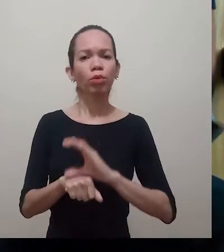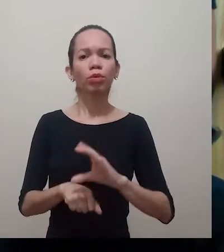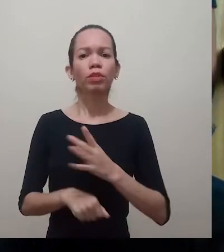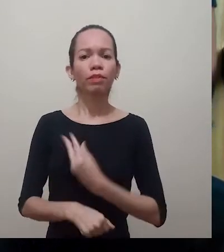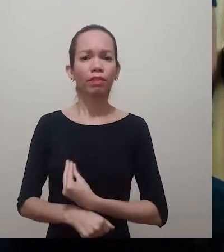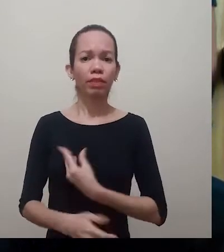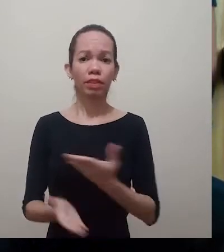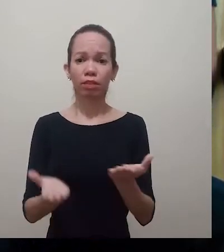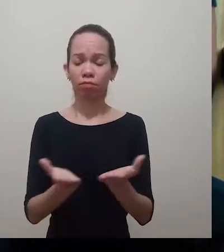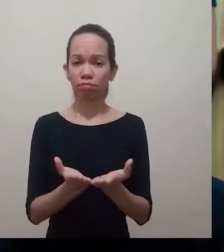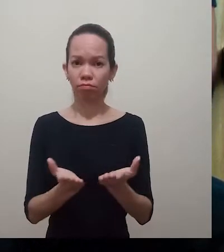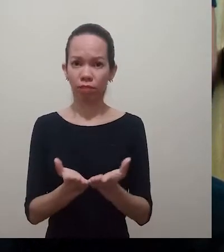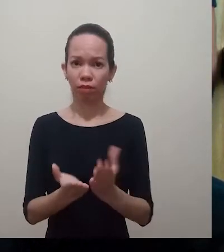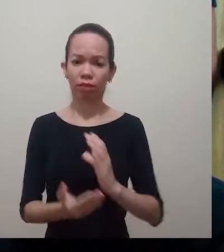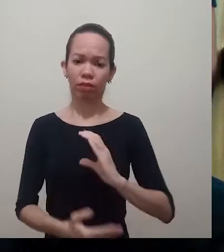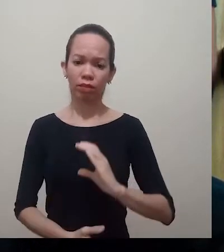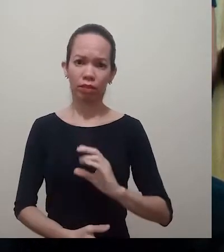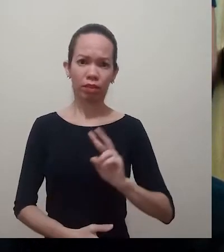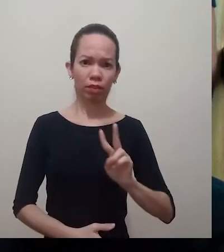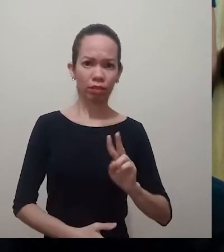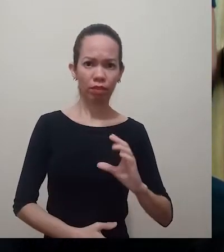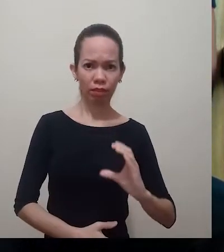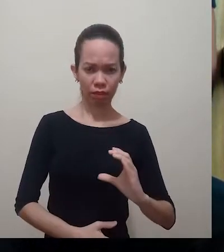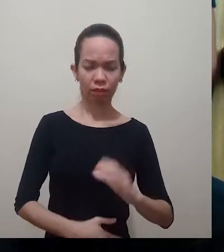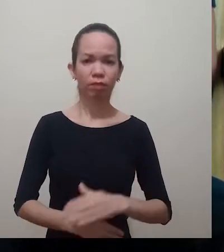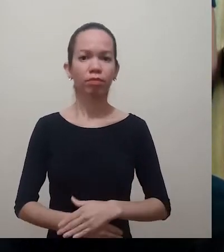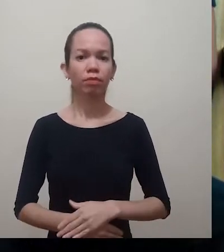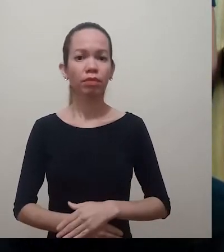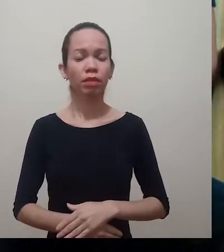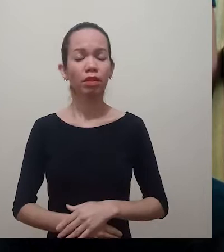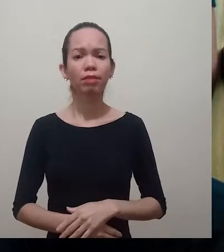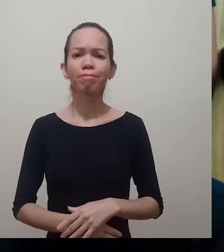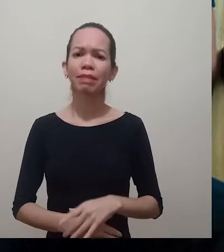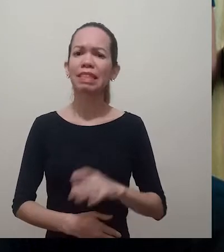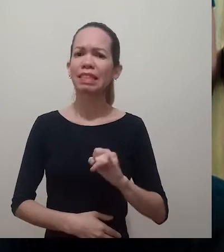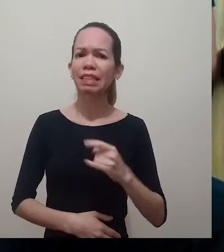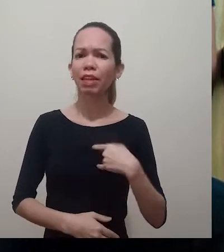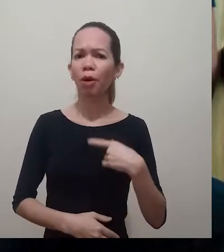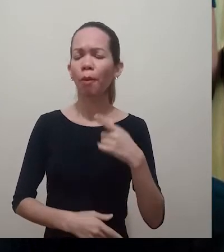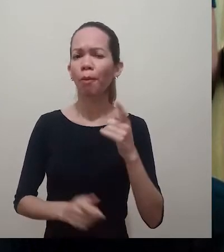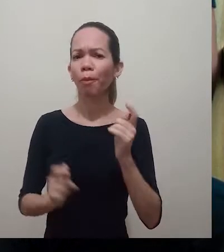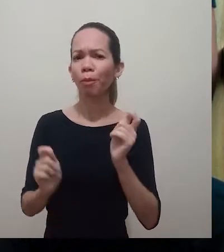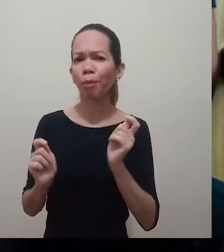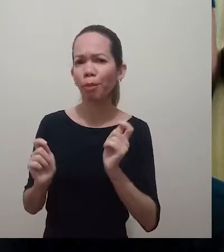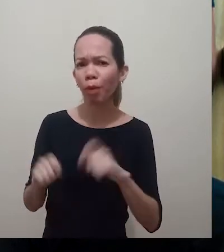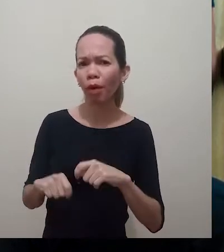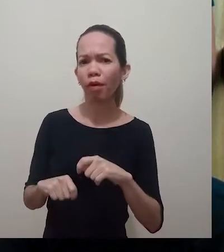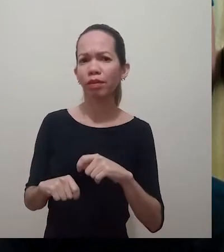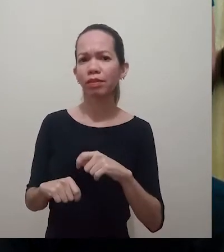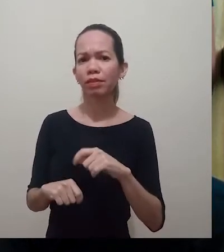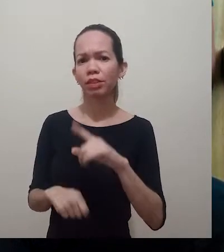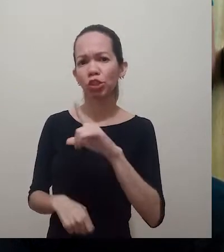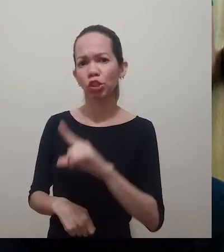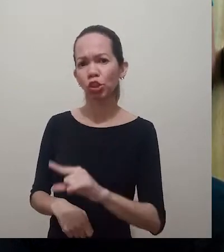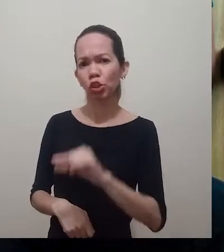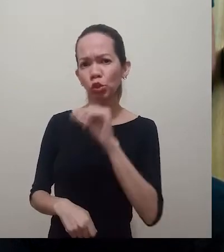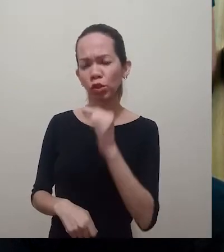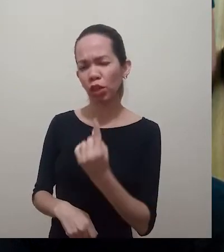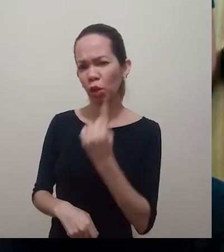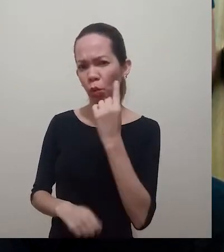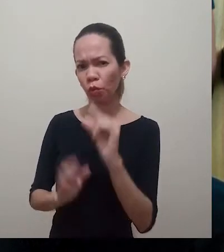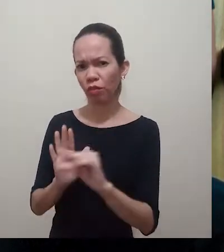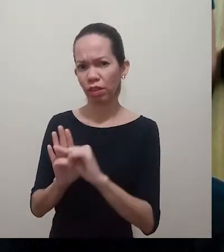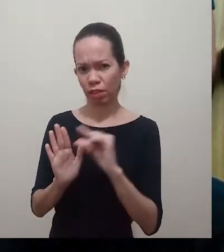de vida cristã e como tal se eu pudesse destacar de toda a bíblia o